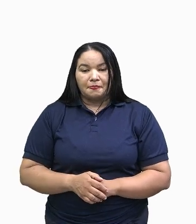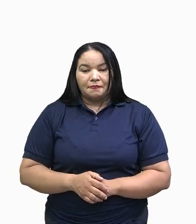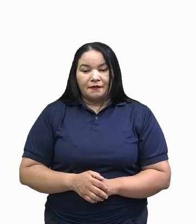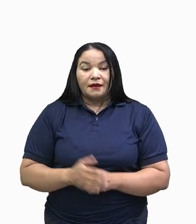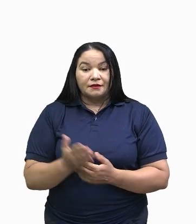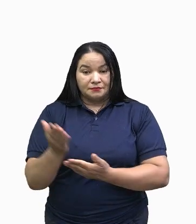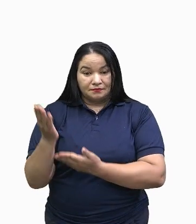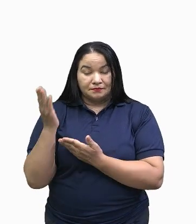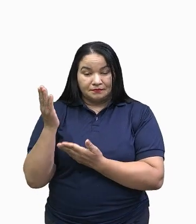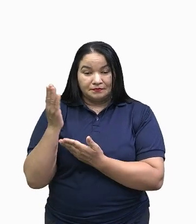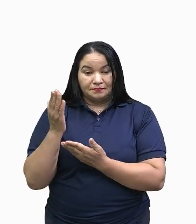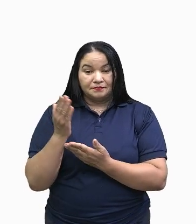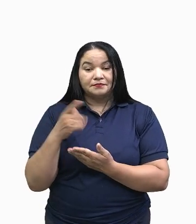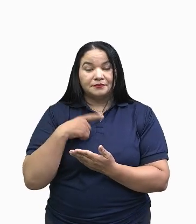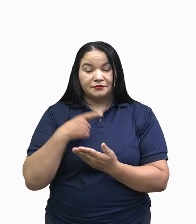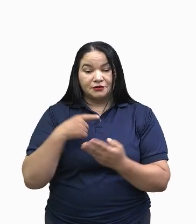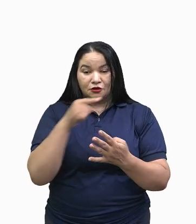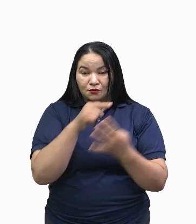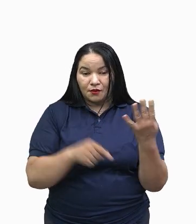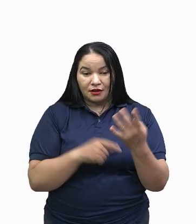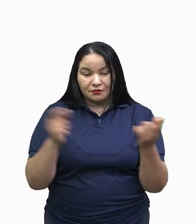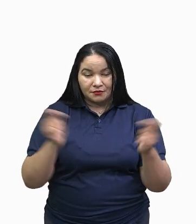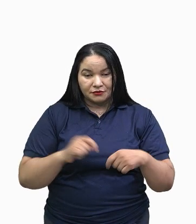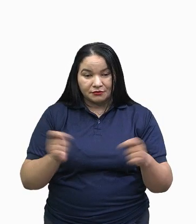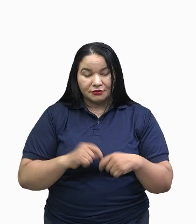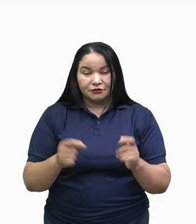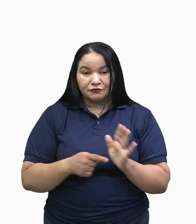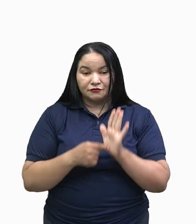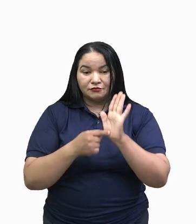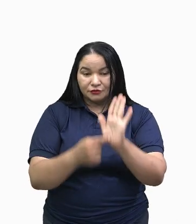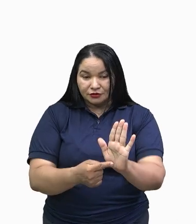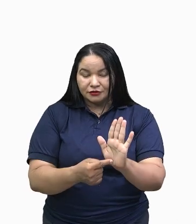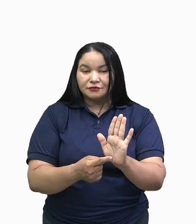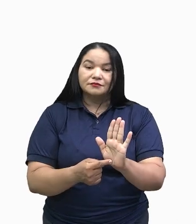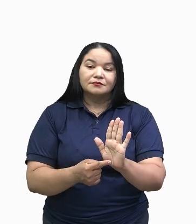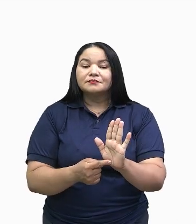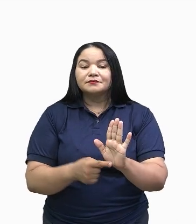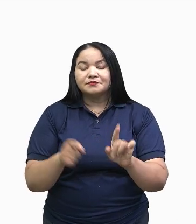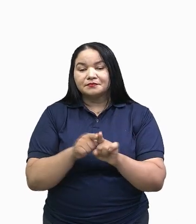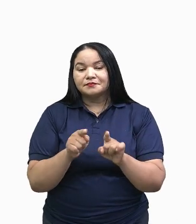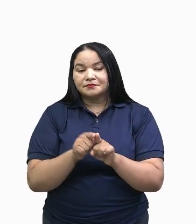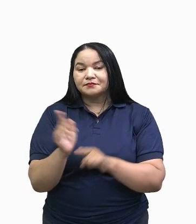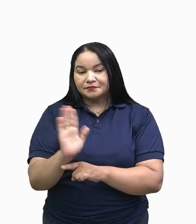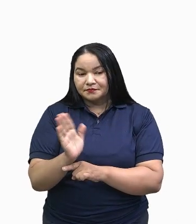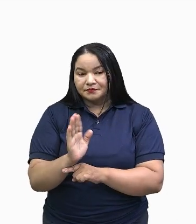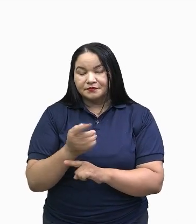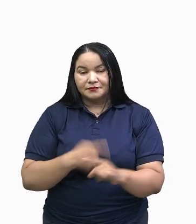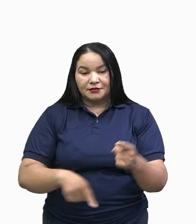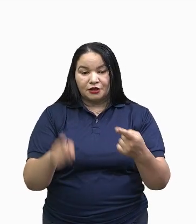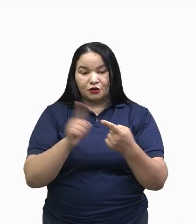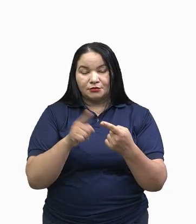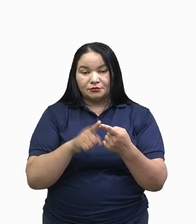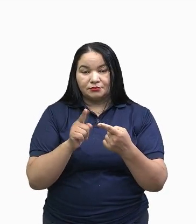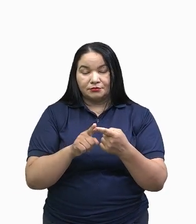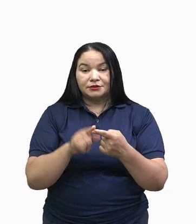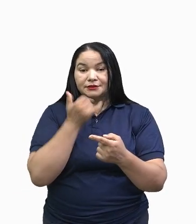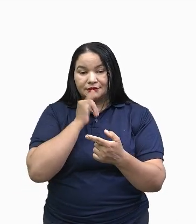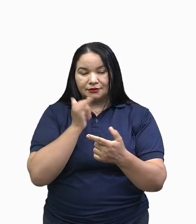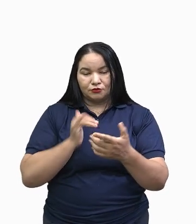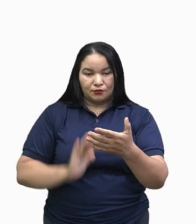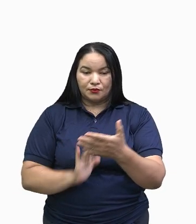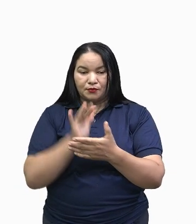gente tem aí 4 possibilidades que foram aí apresentadas até no vídeo, né, como as hidrelétricas e